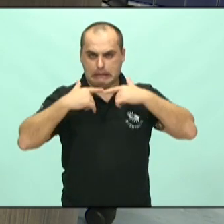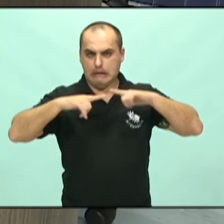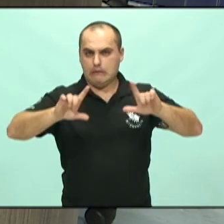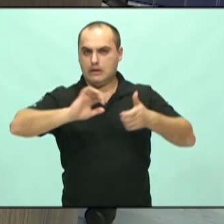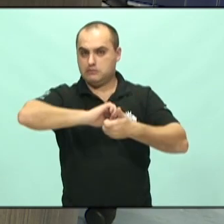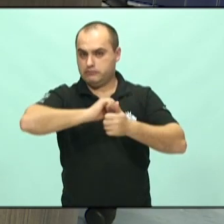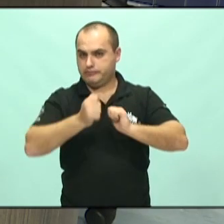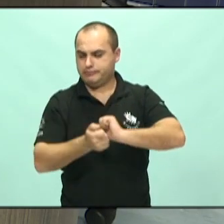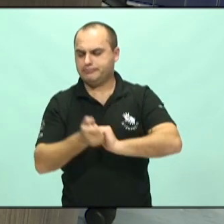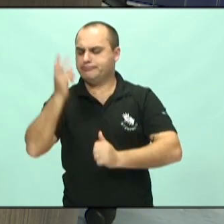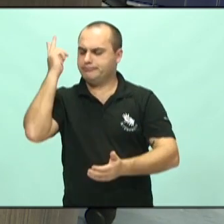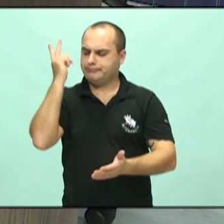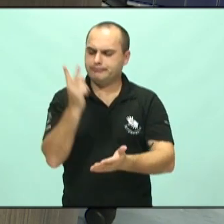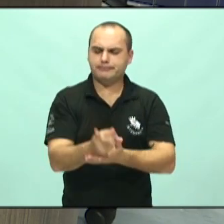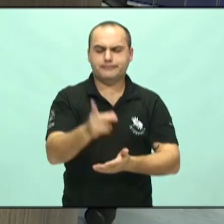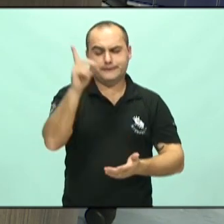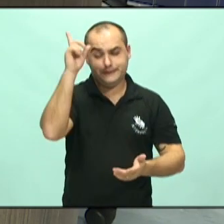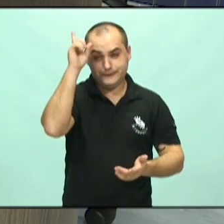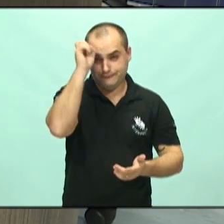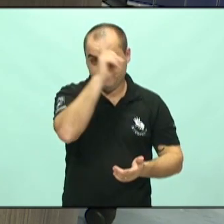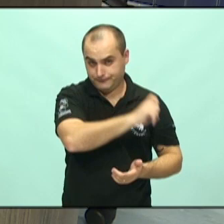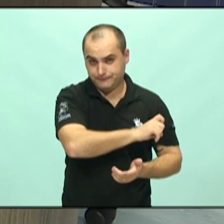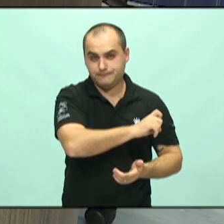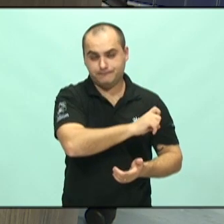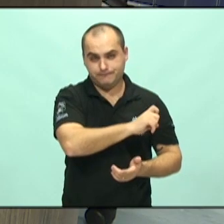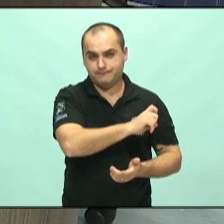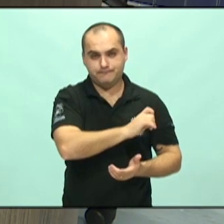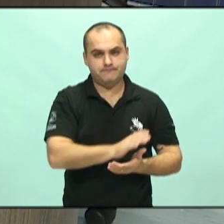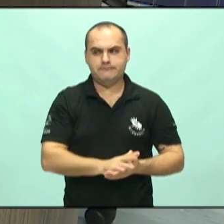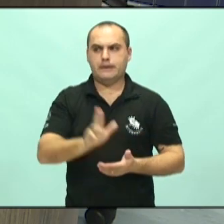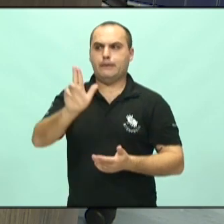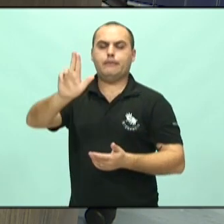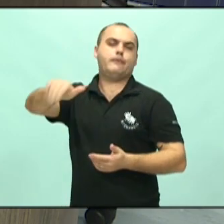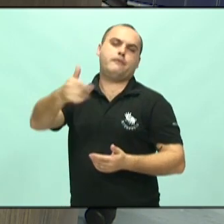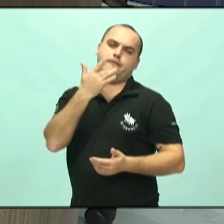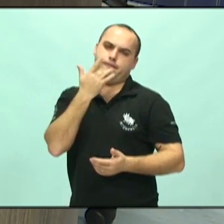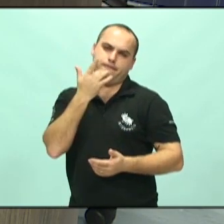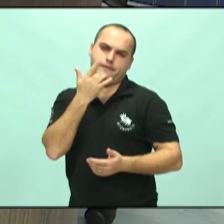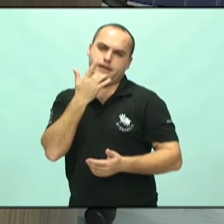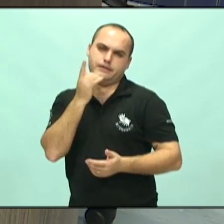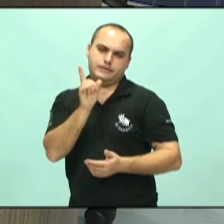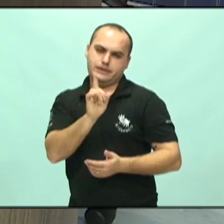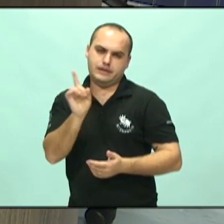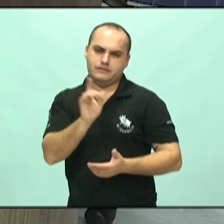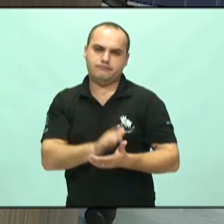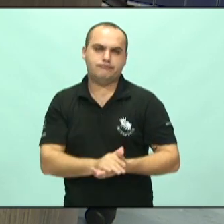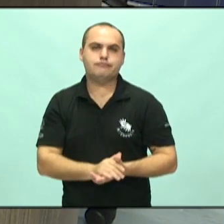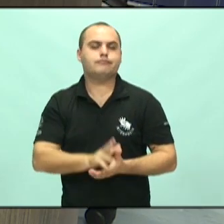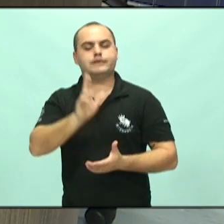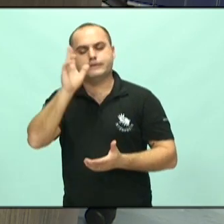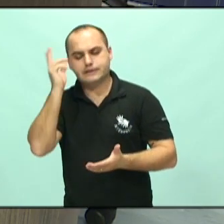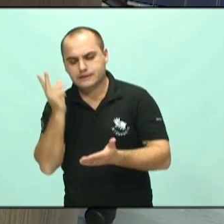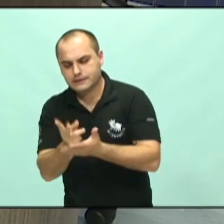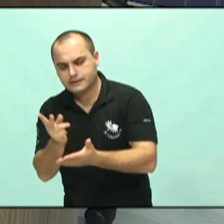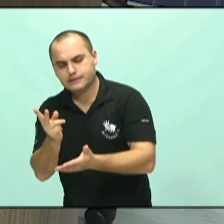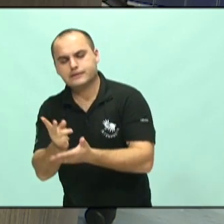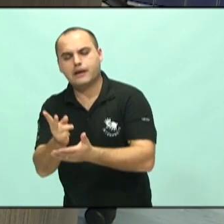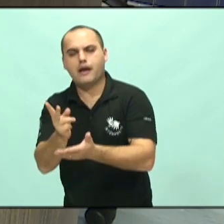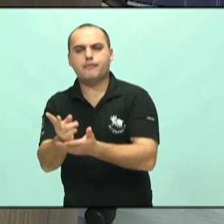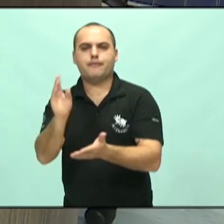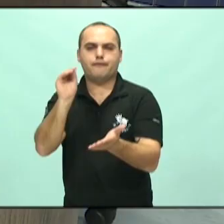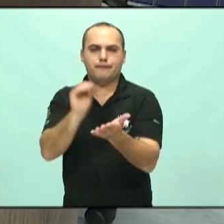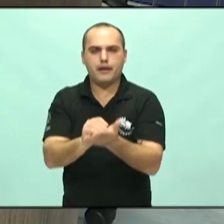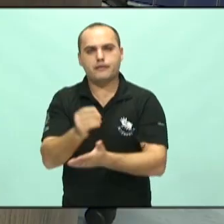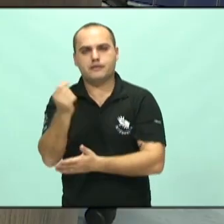é difícil desde sempre. Desde que o mundo é mundo, nunca é fácil. Nunca tem a subvenção necessária, nunca tem o apoio